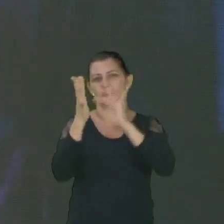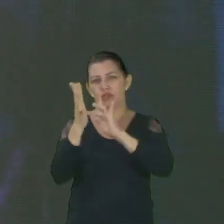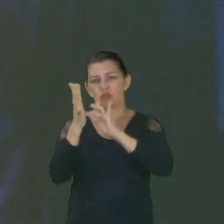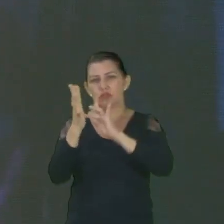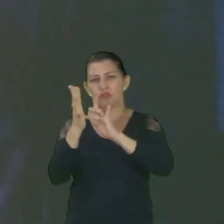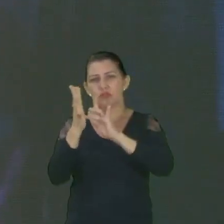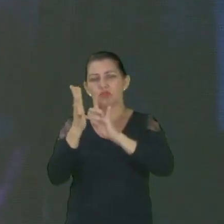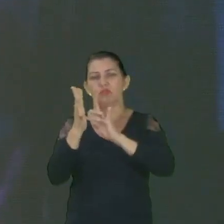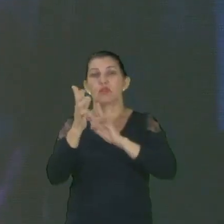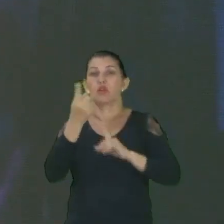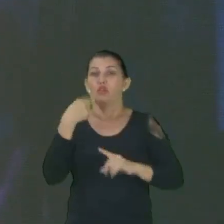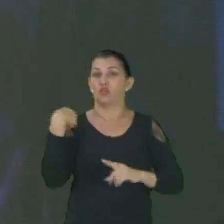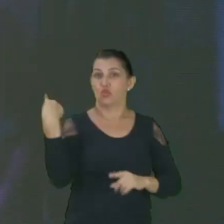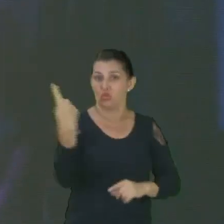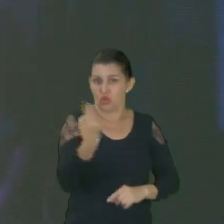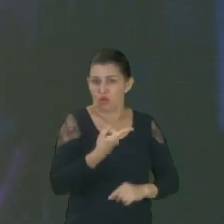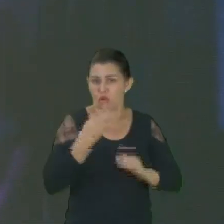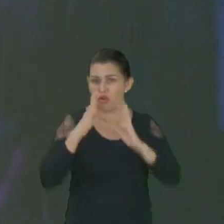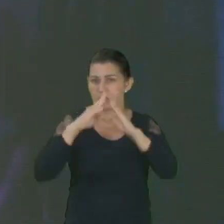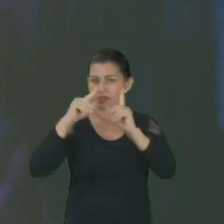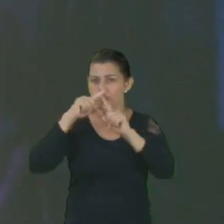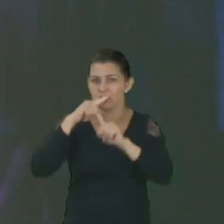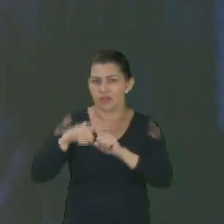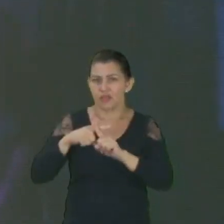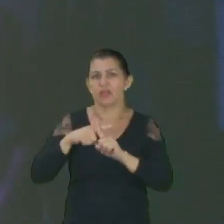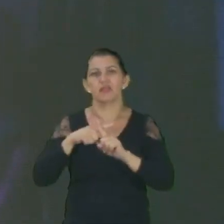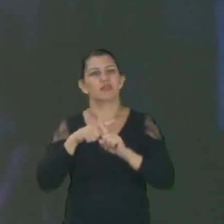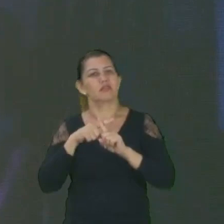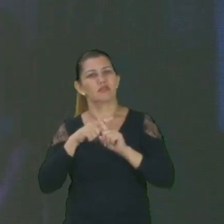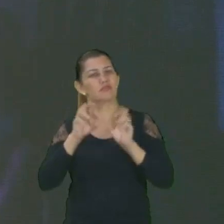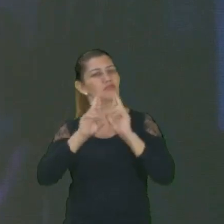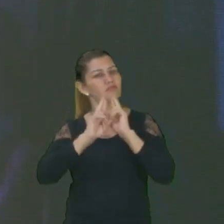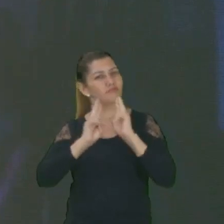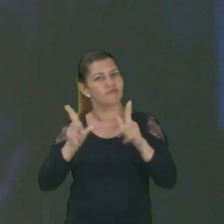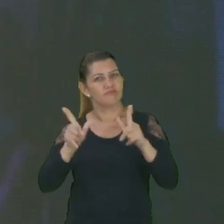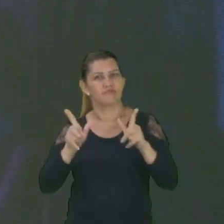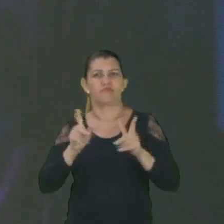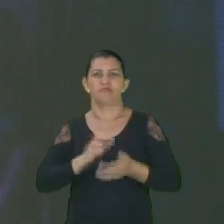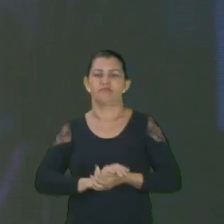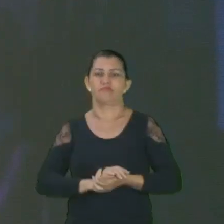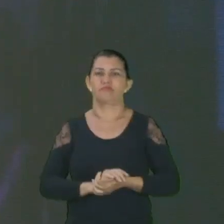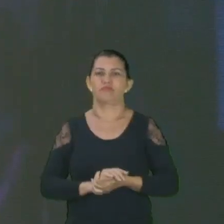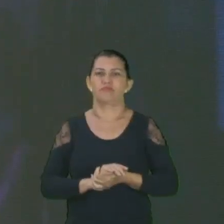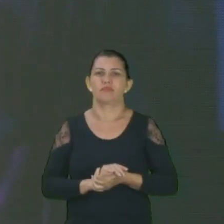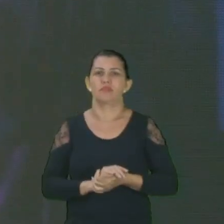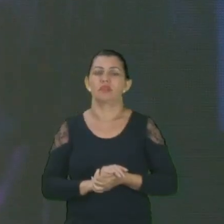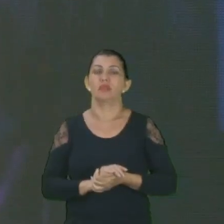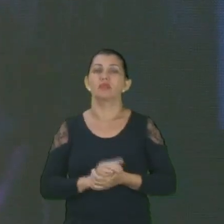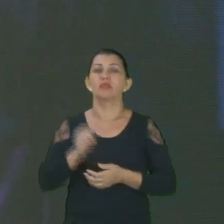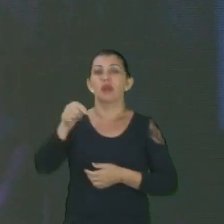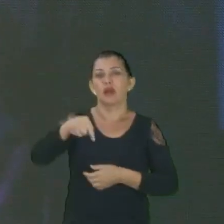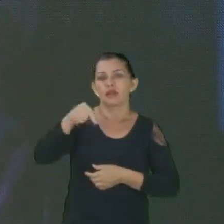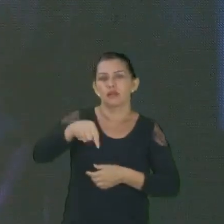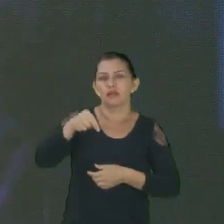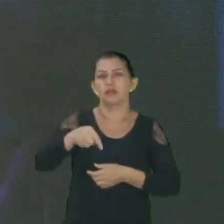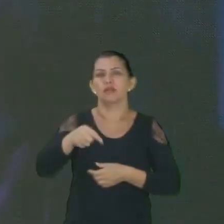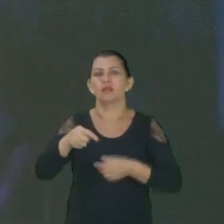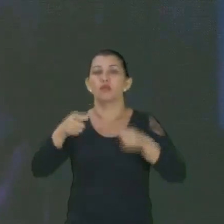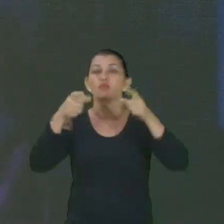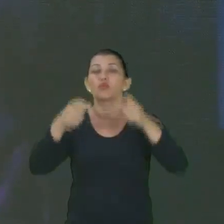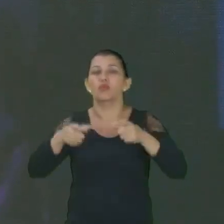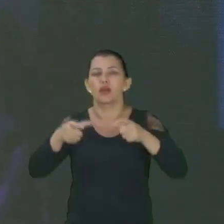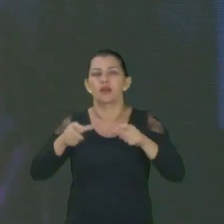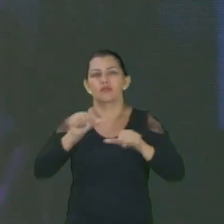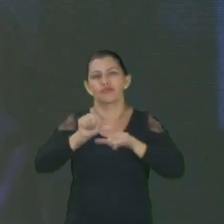à igreja, nós somos igreja. E a igreja, queridos, é um lugar de